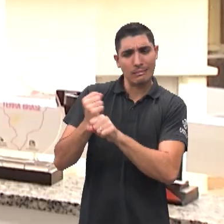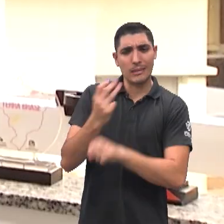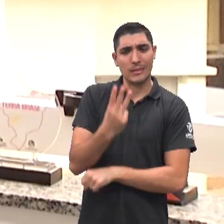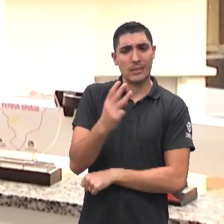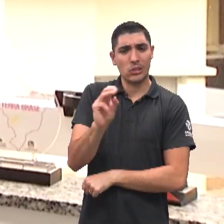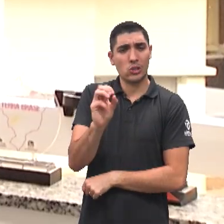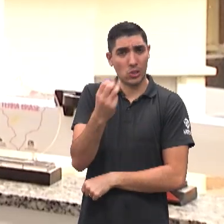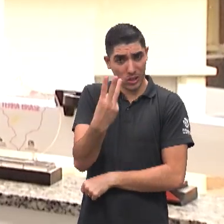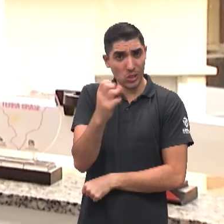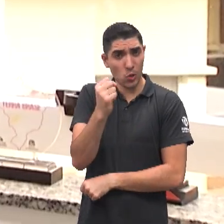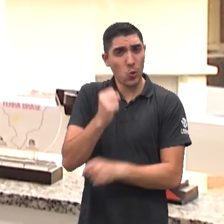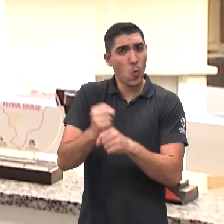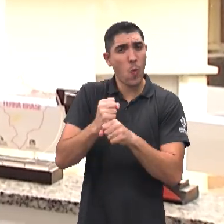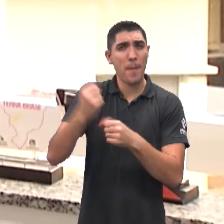vez que a cidade foi sede foi lá em